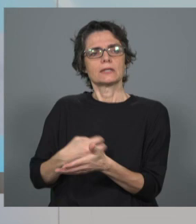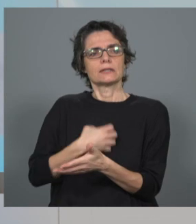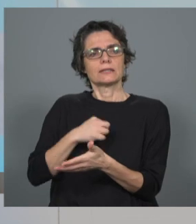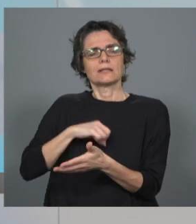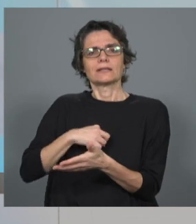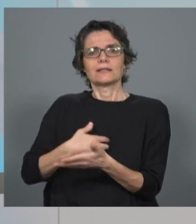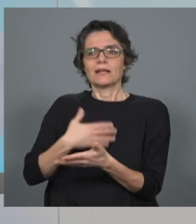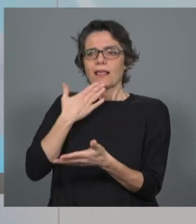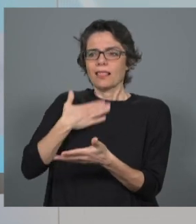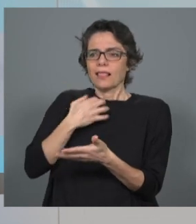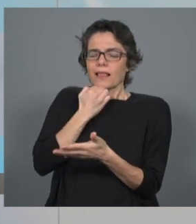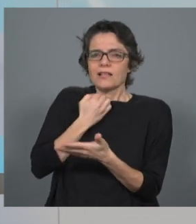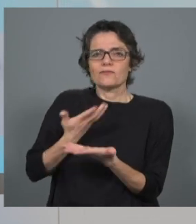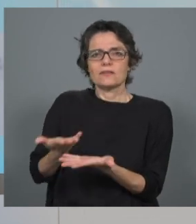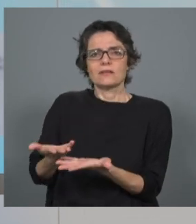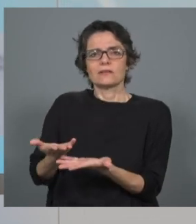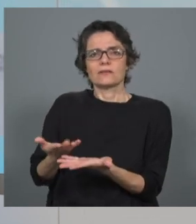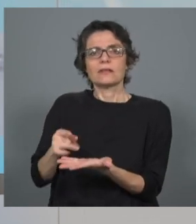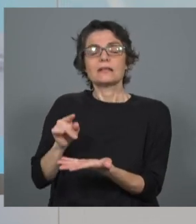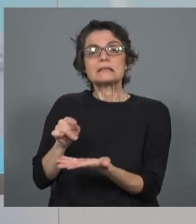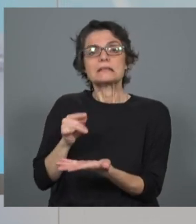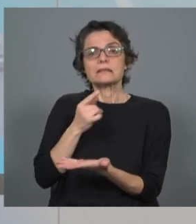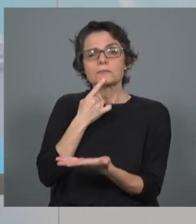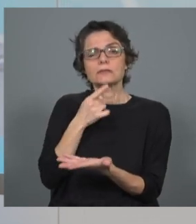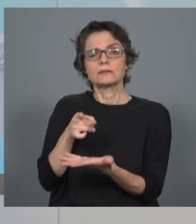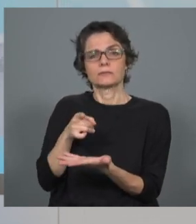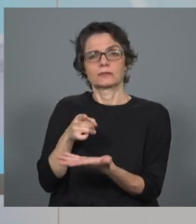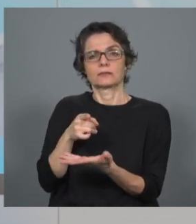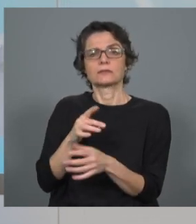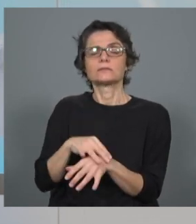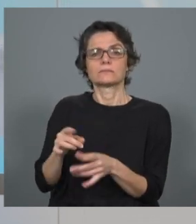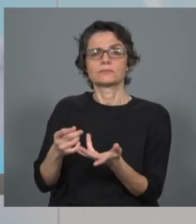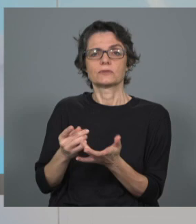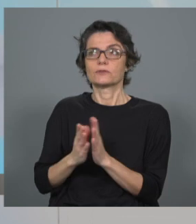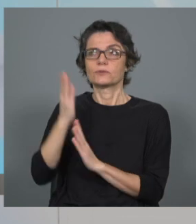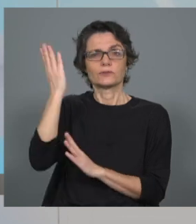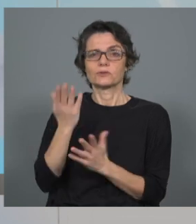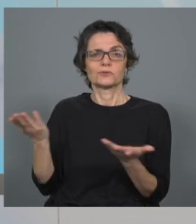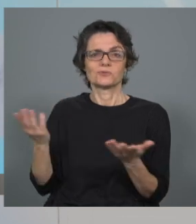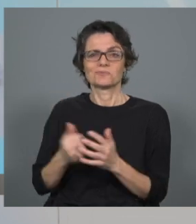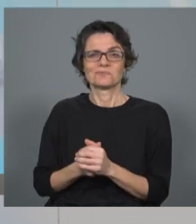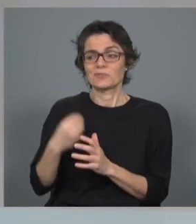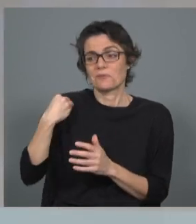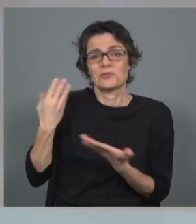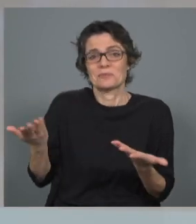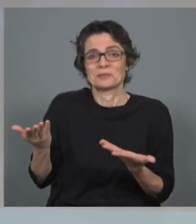bem porquê, e depois comecei a perceber qual era a razão. E essa razão foi Jesus Cristo desde o início. E como é que aconteceu a